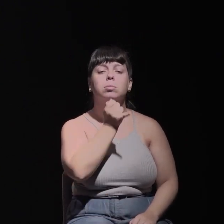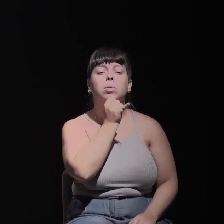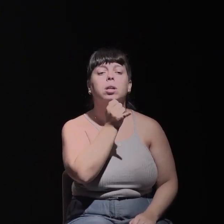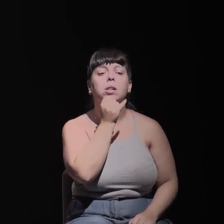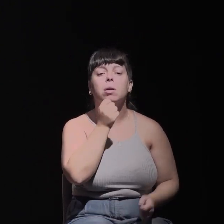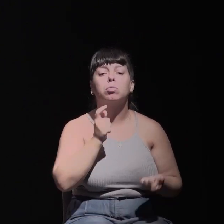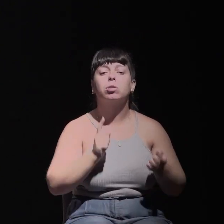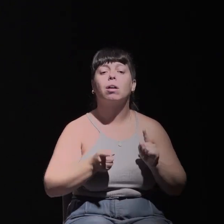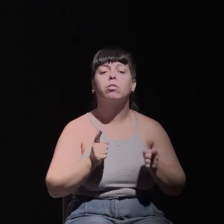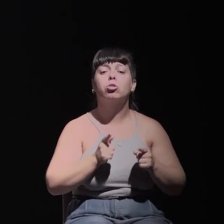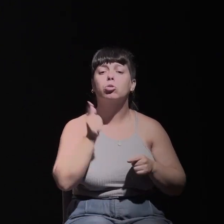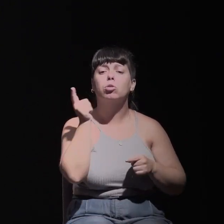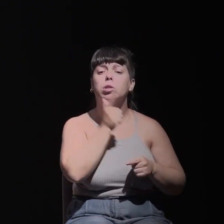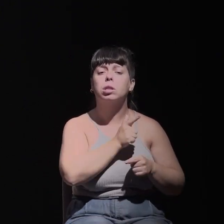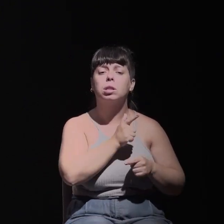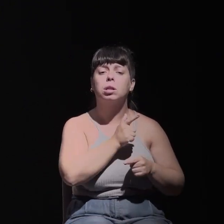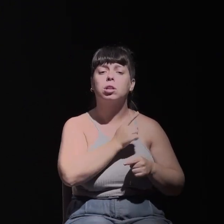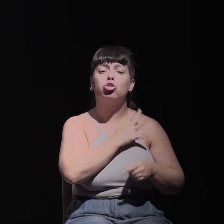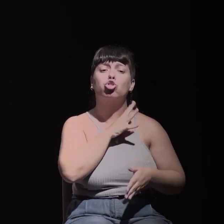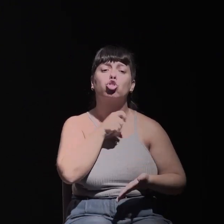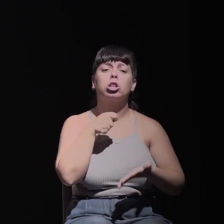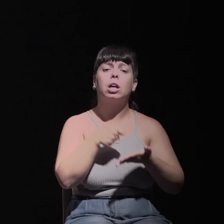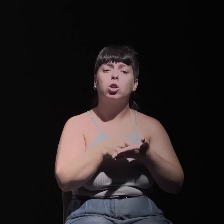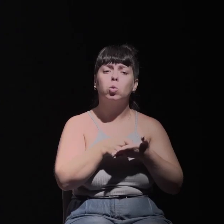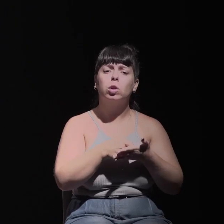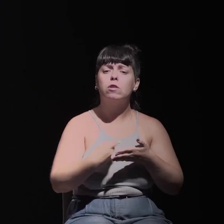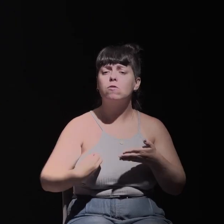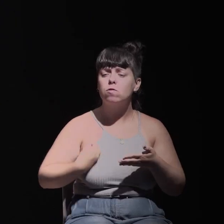as travestis para sobreviver à ditadura militar.